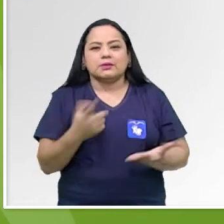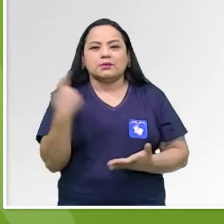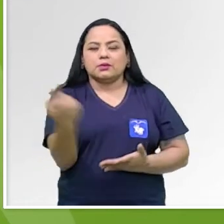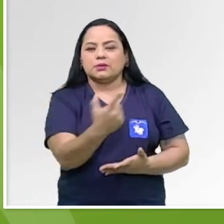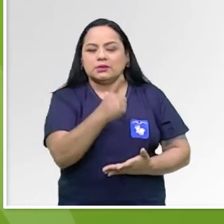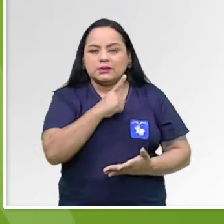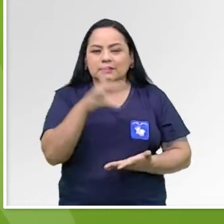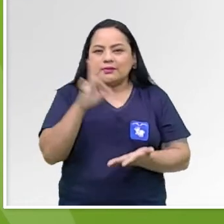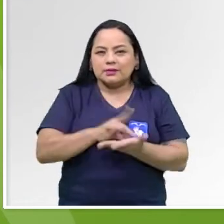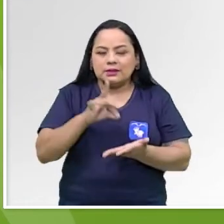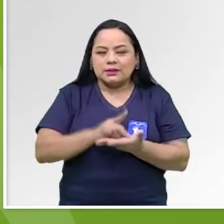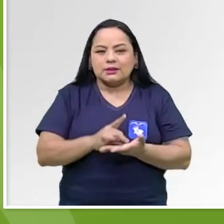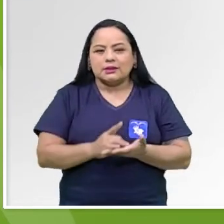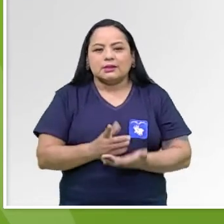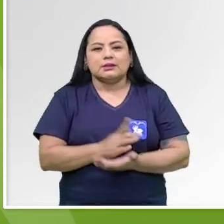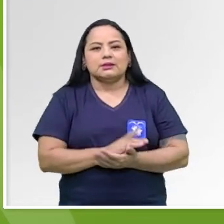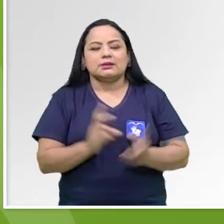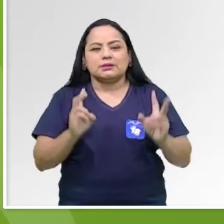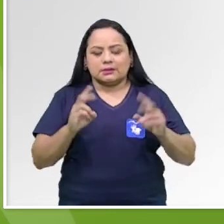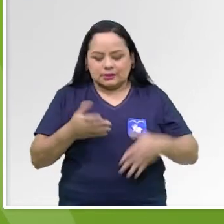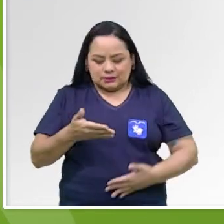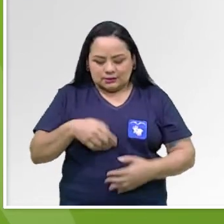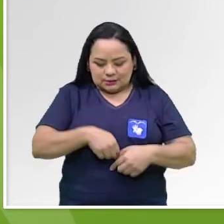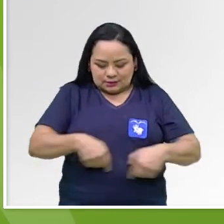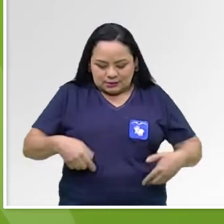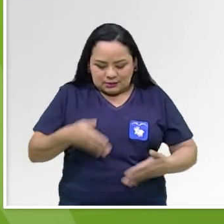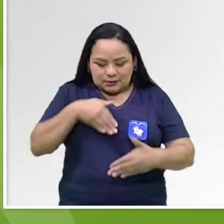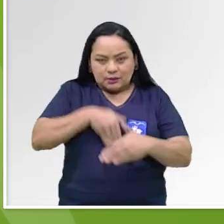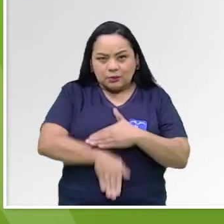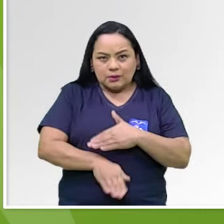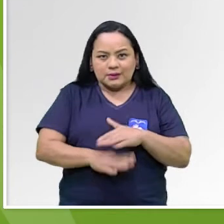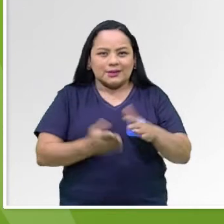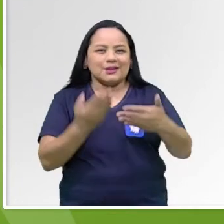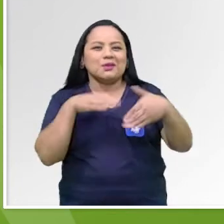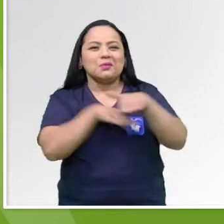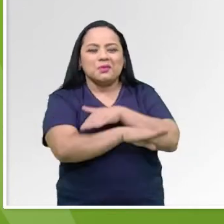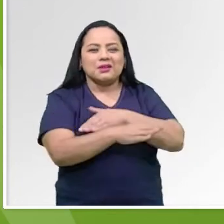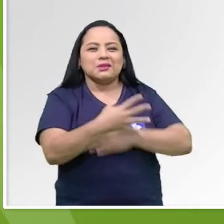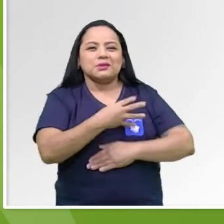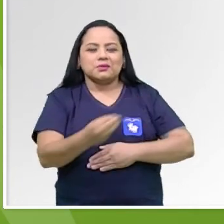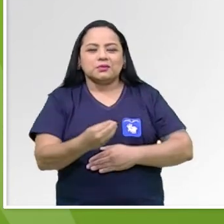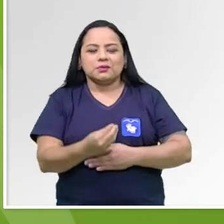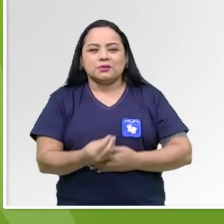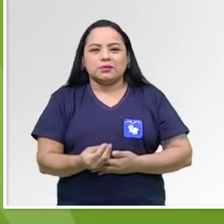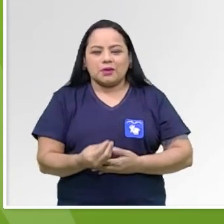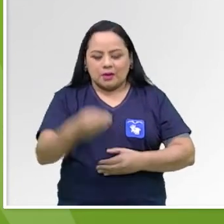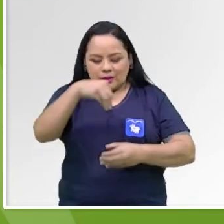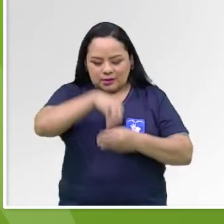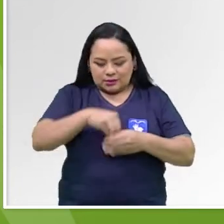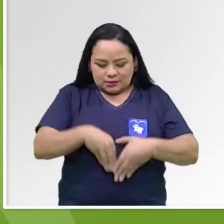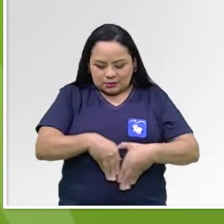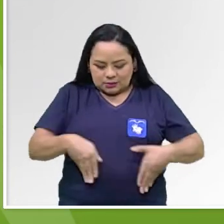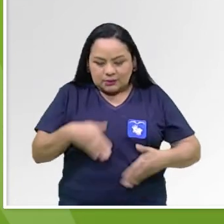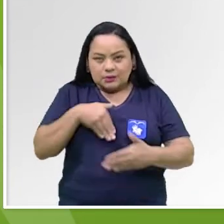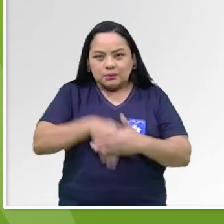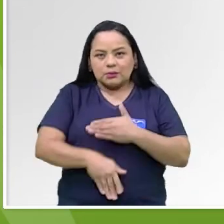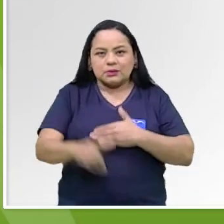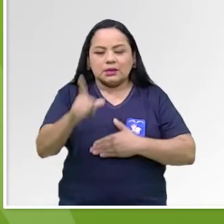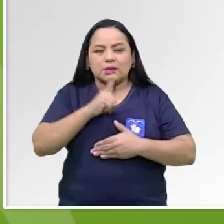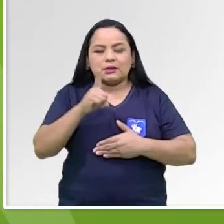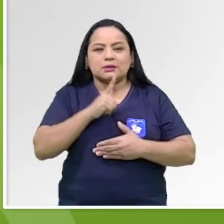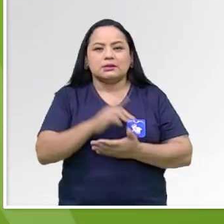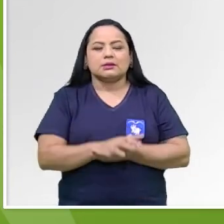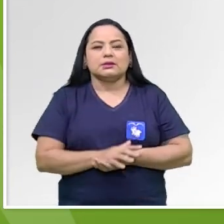na verdade, os marsupiais têm essa bolsinha para guardar os filhotes, né? E aí dentro dessa bolsinha tem também as